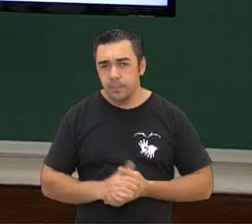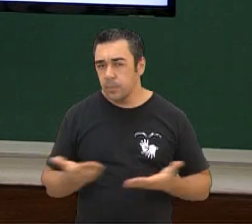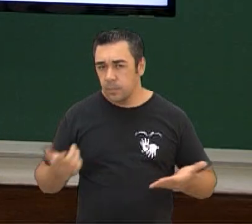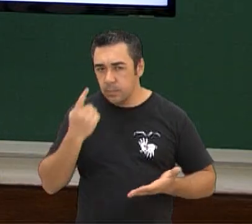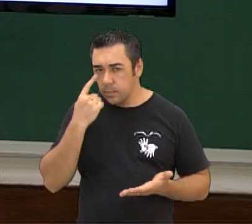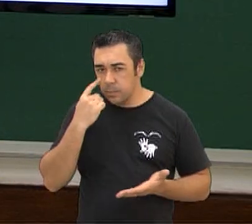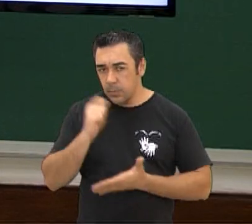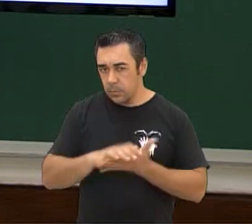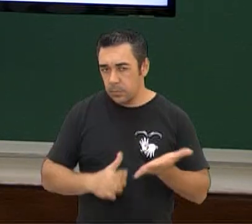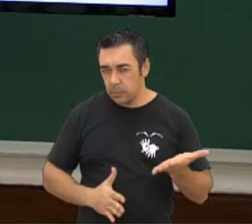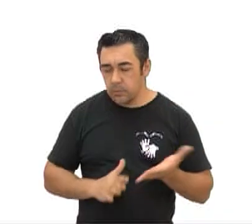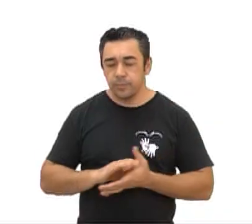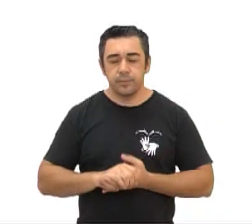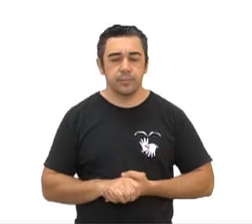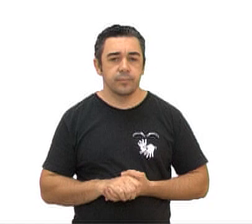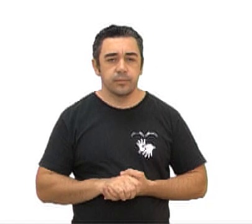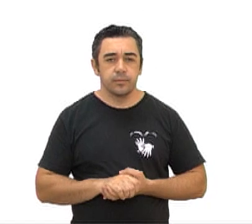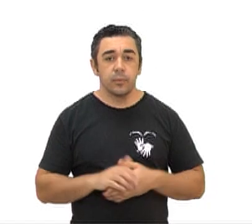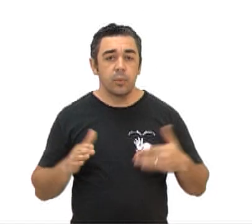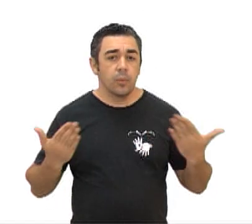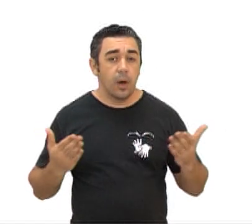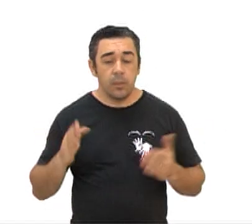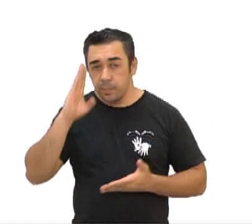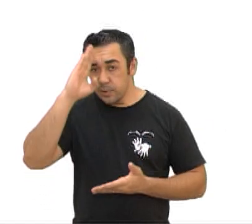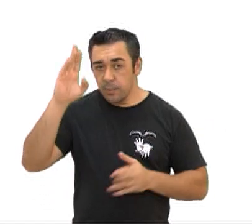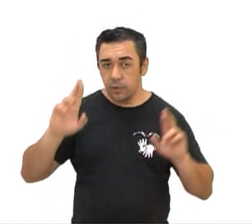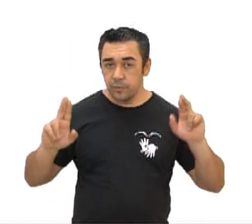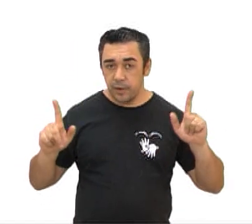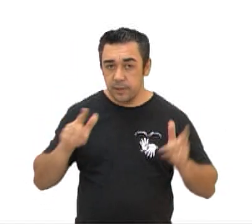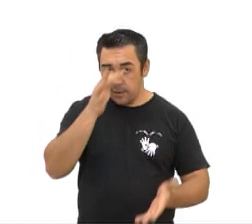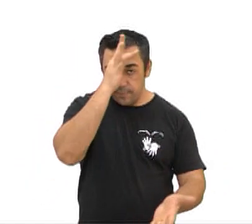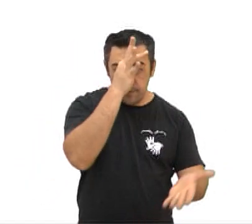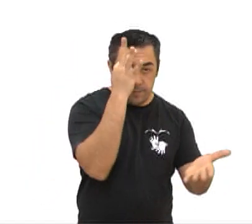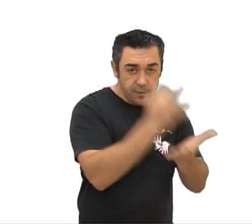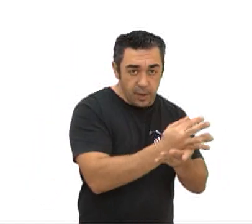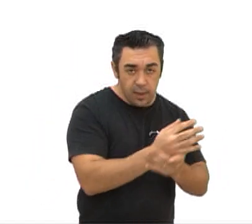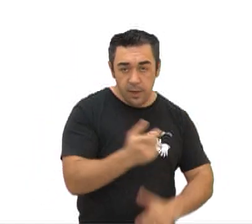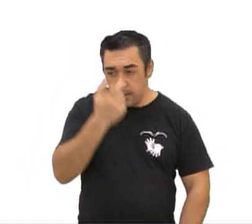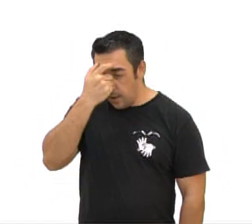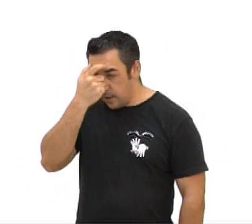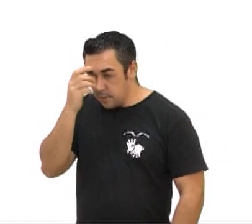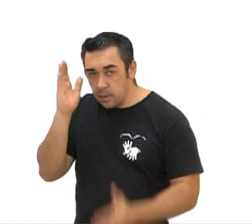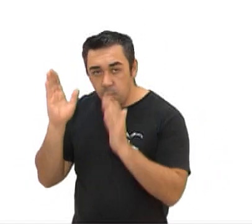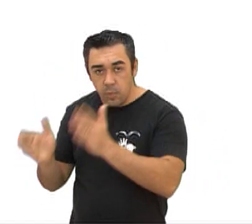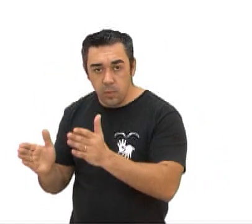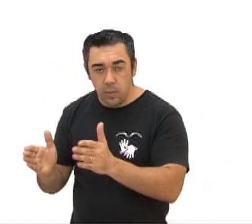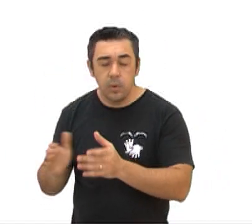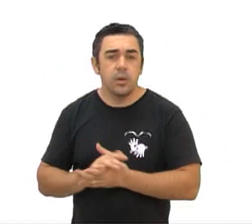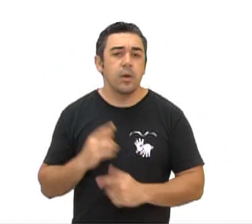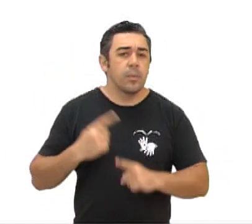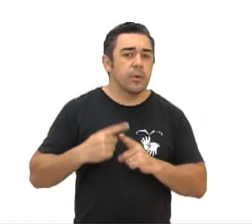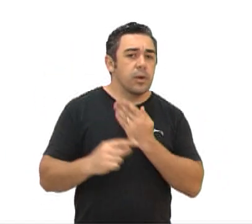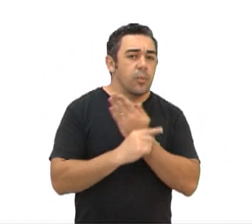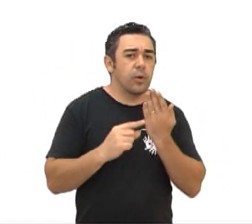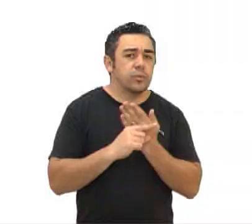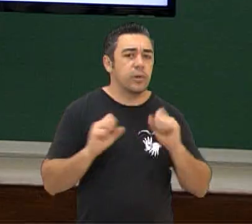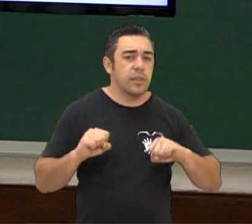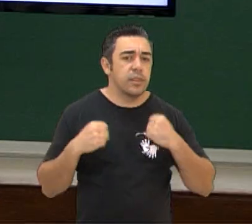exercício? Qual a principal diferença entre fé e razão? e porque Ockham defende